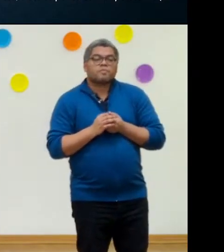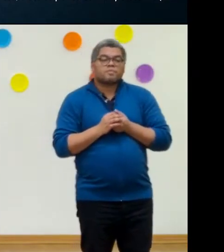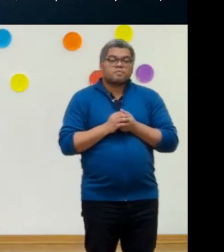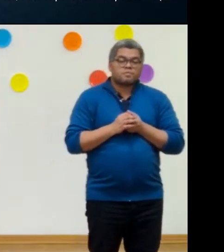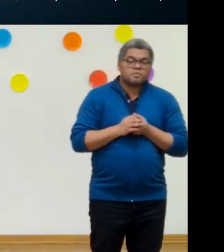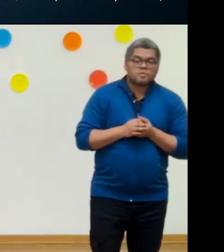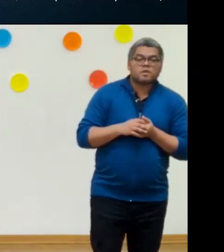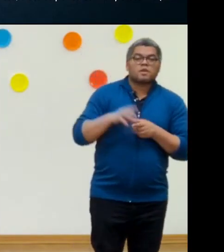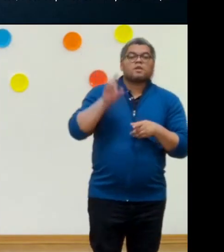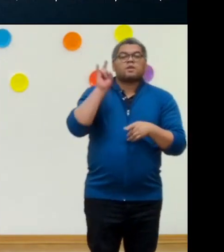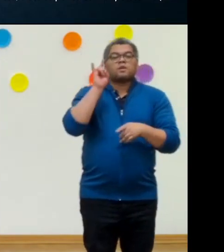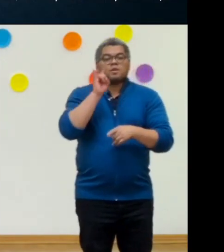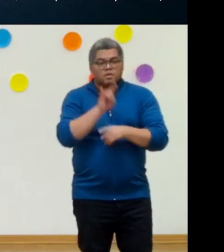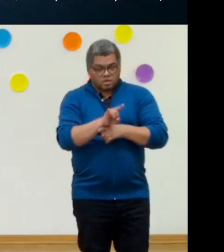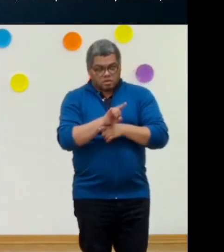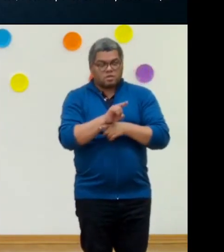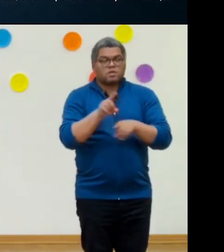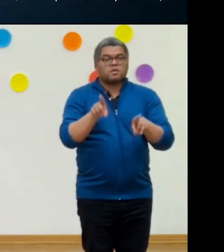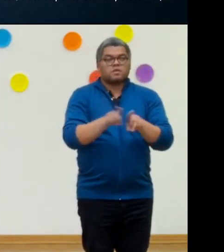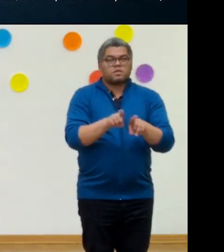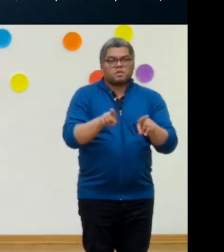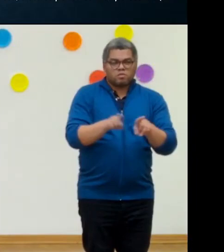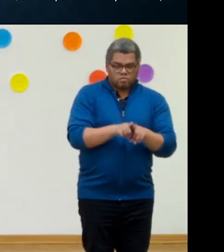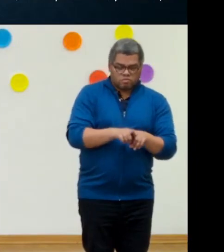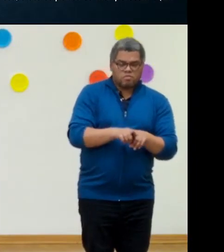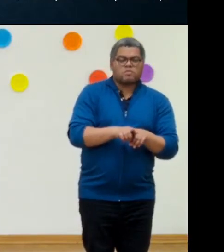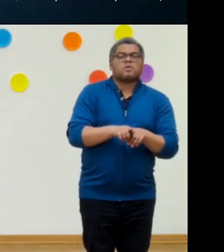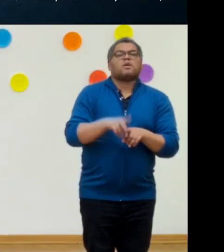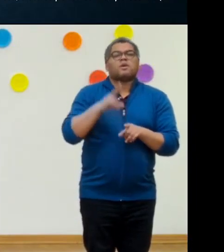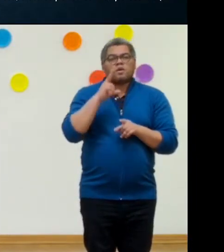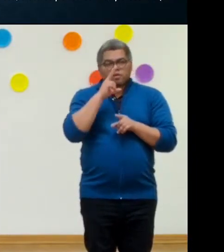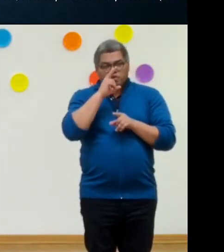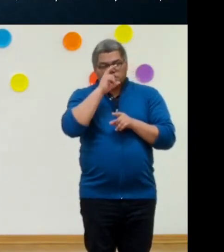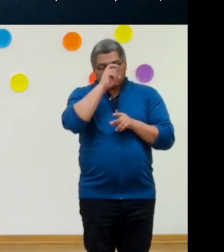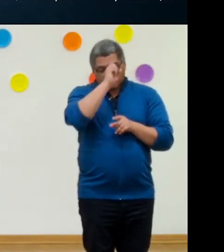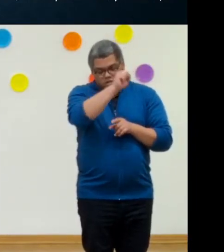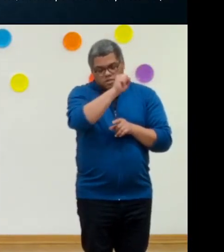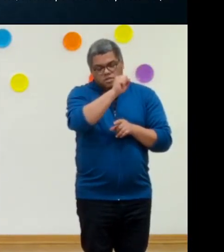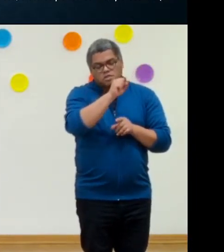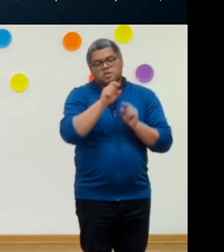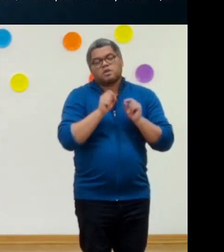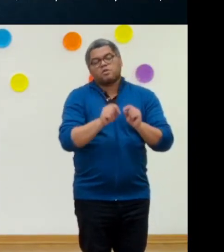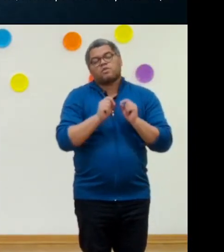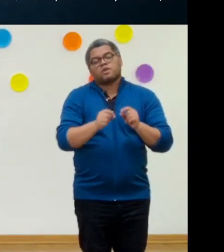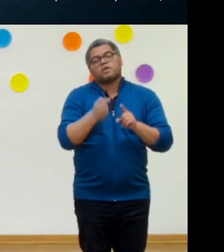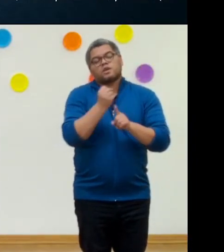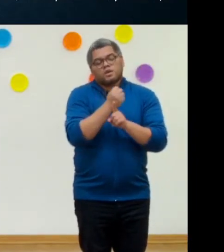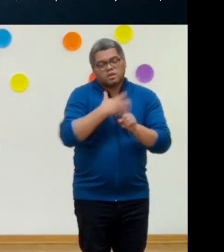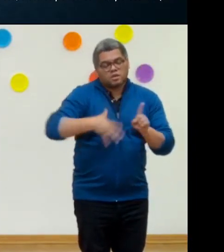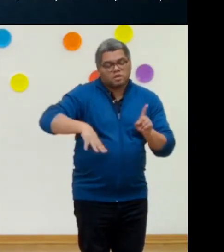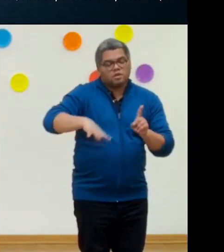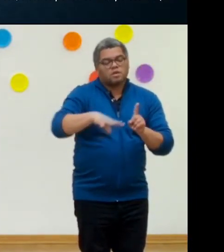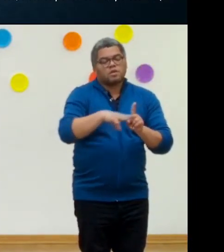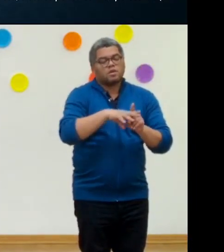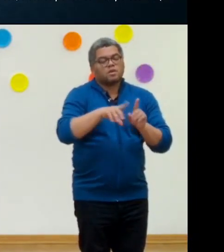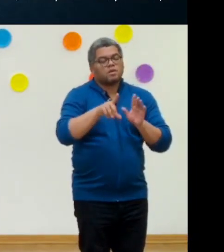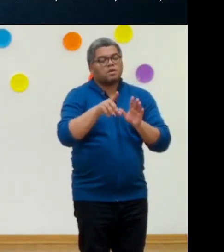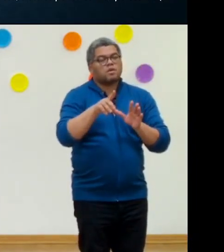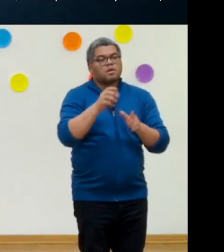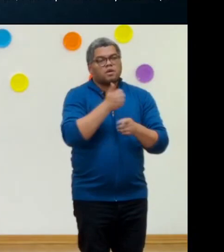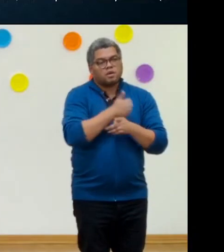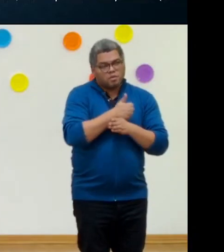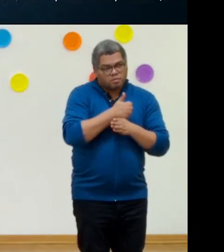E o adultério corrompia o povo e fortalecia a degradação da sociedade de Israel. Por isso que a pena para o adultério era